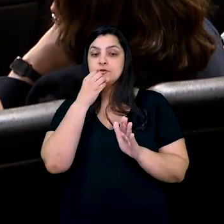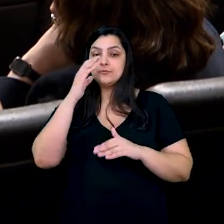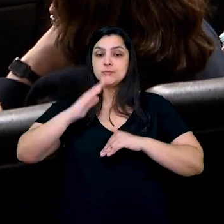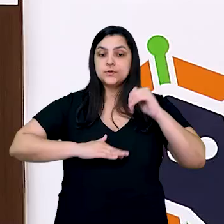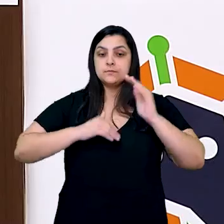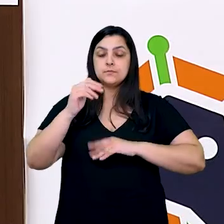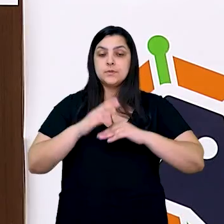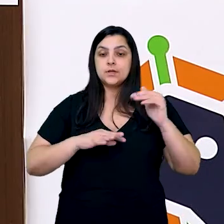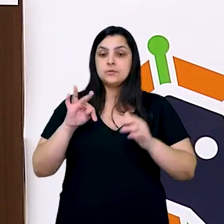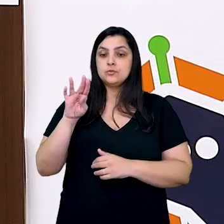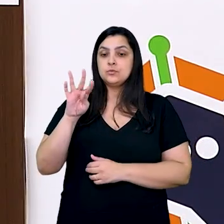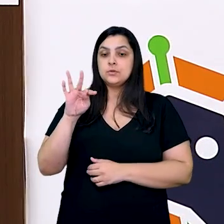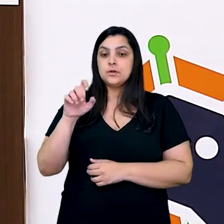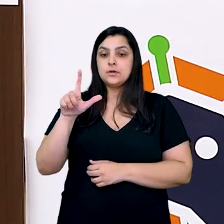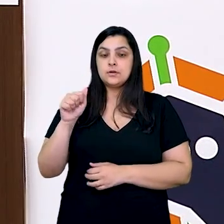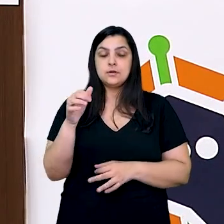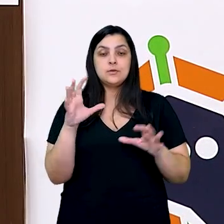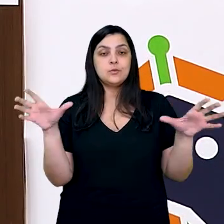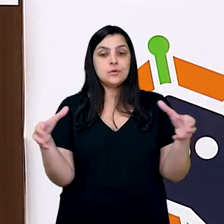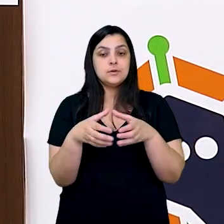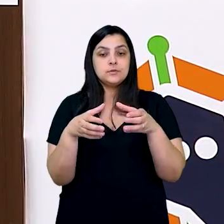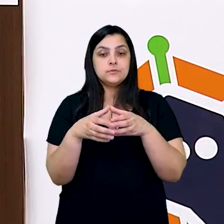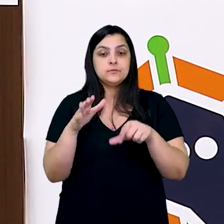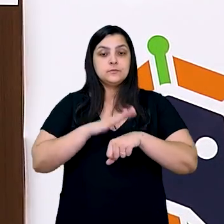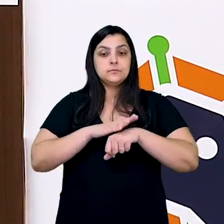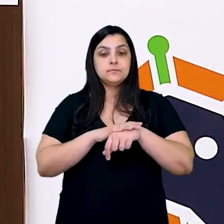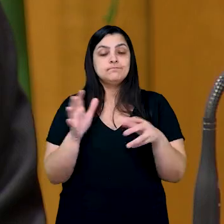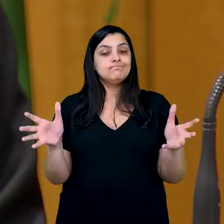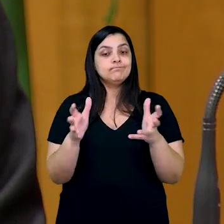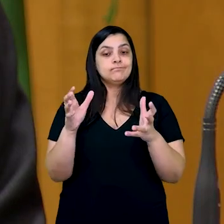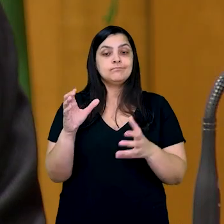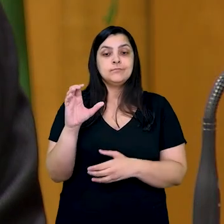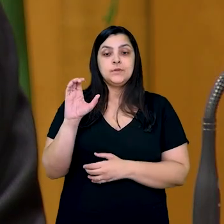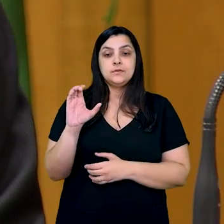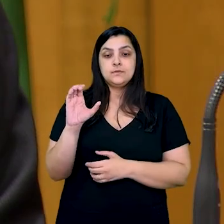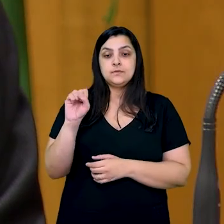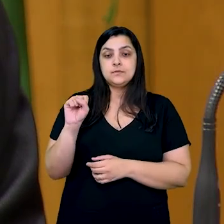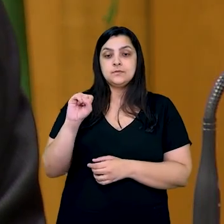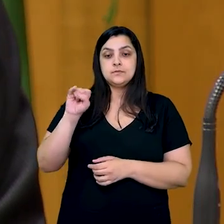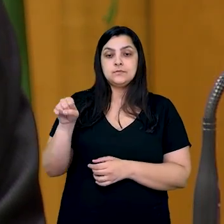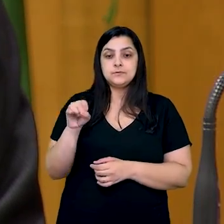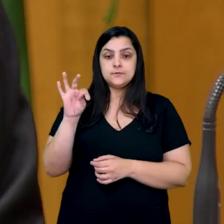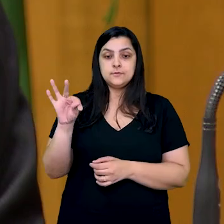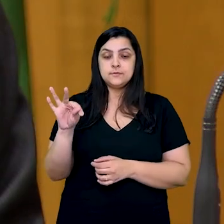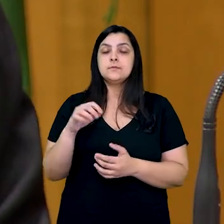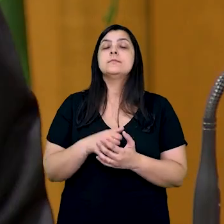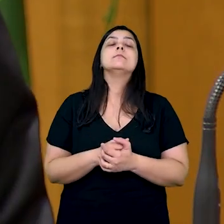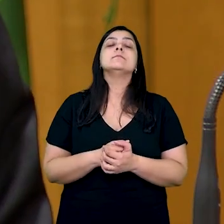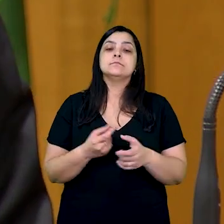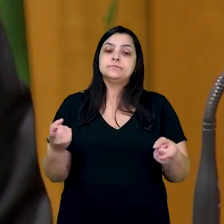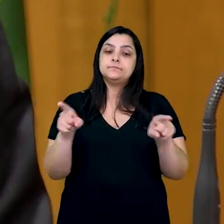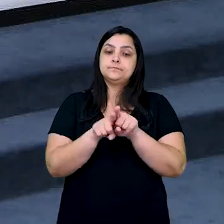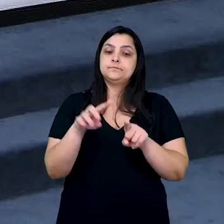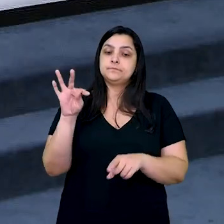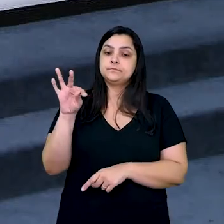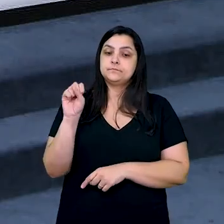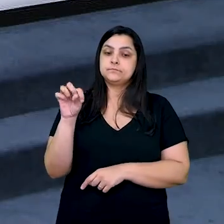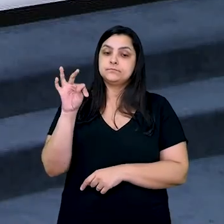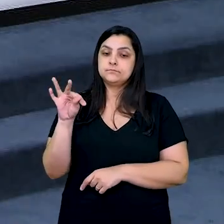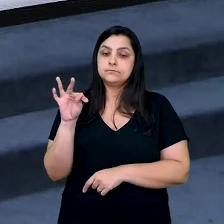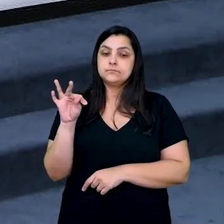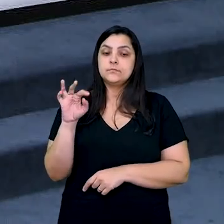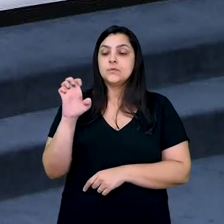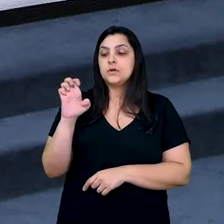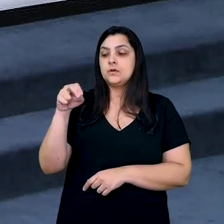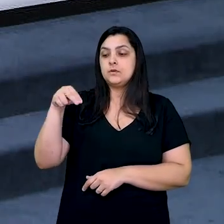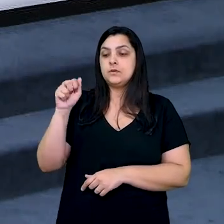Jornada de Boas Práticas em Tutelas Coletivas. O evento foi promovido pelo Conselho Nacional de Justiça em parceria com o